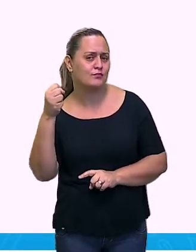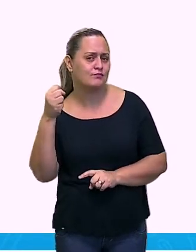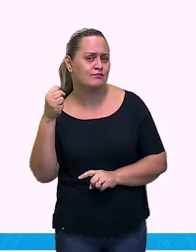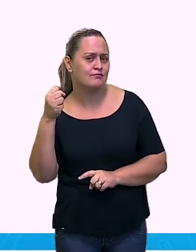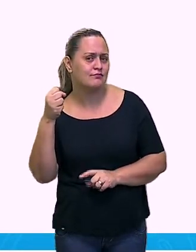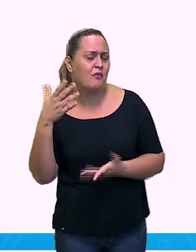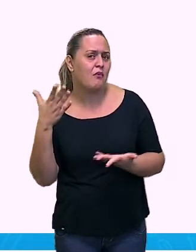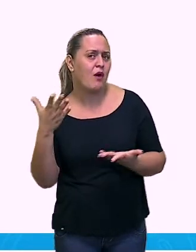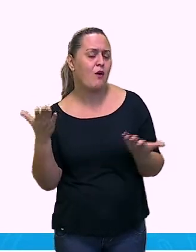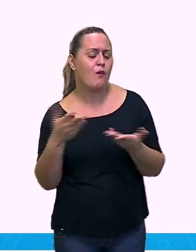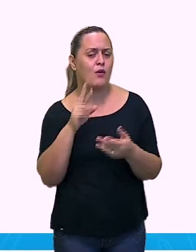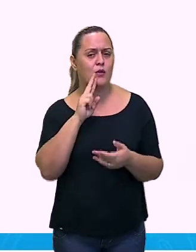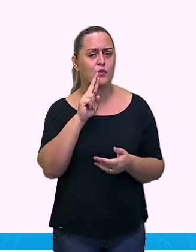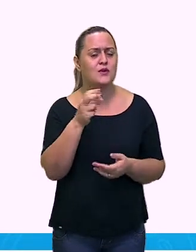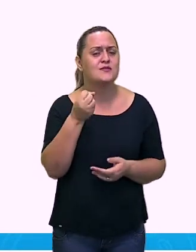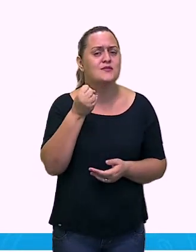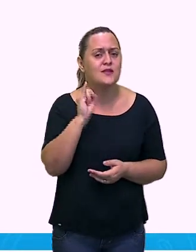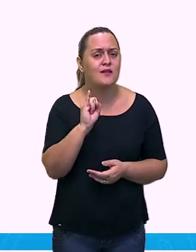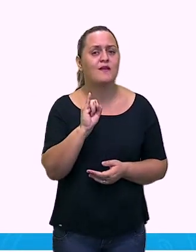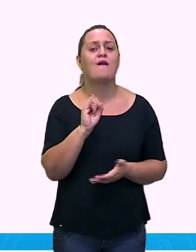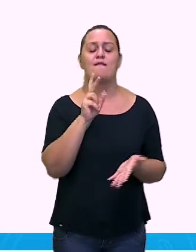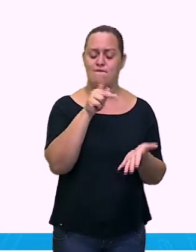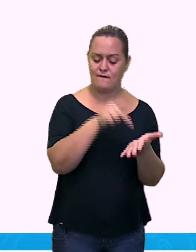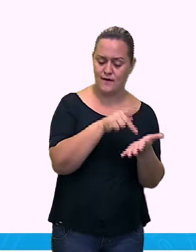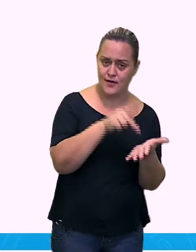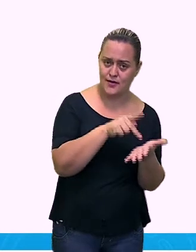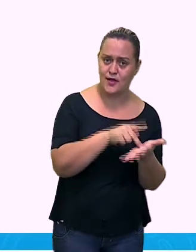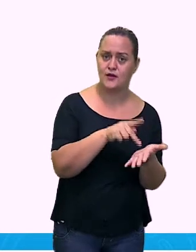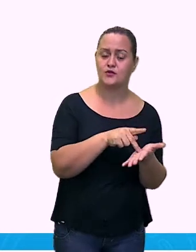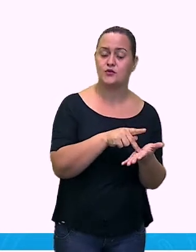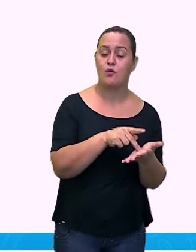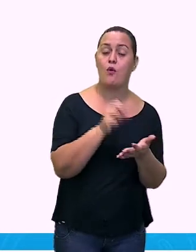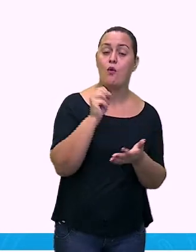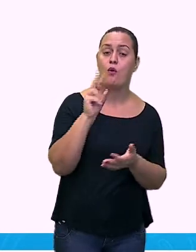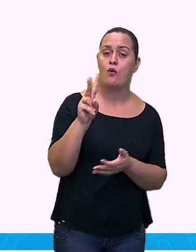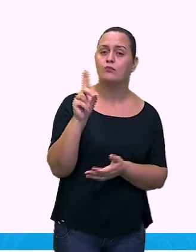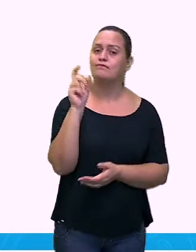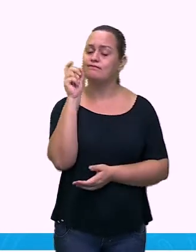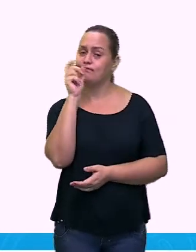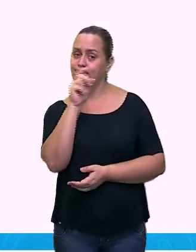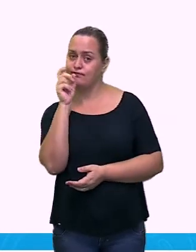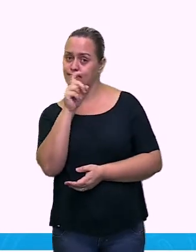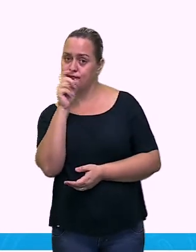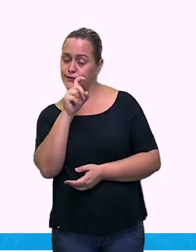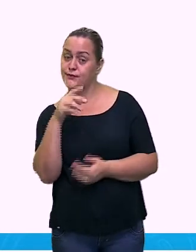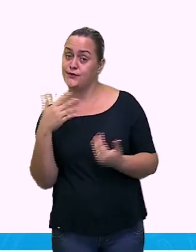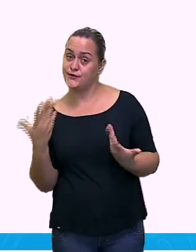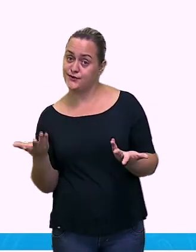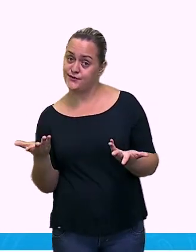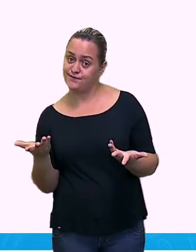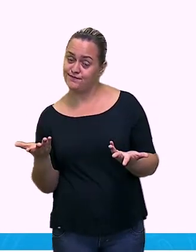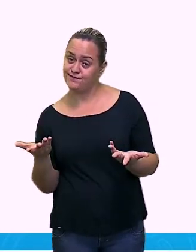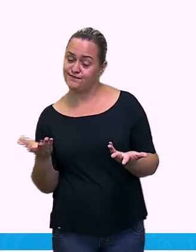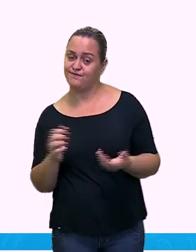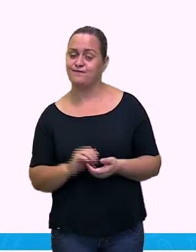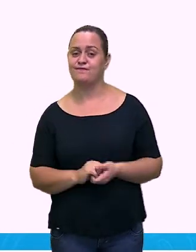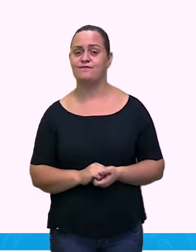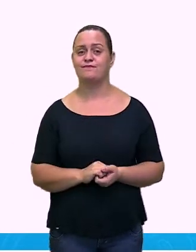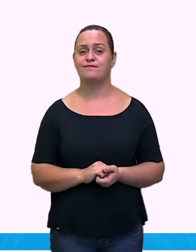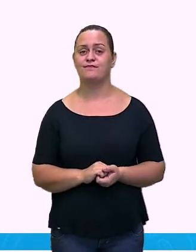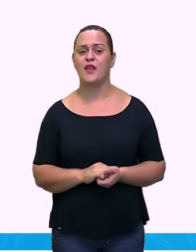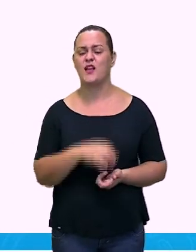vamos saber se essa informação está correta ou se ela está errada